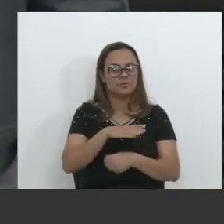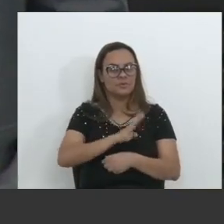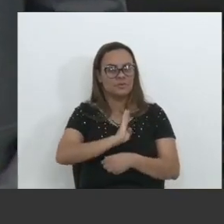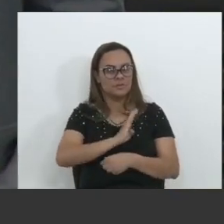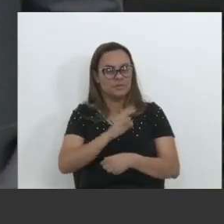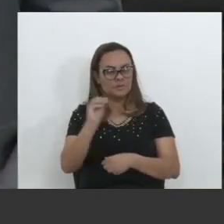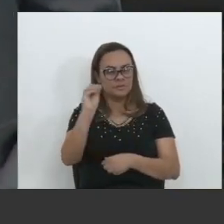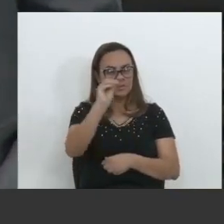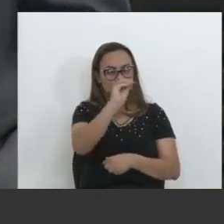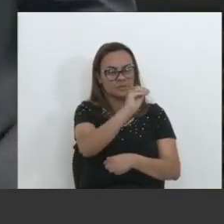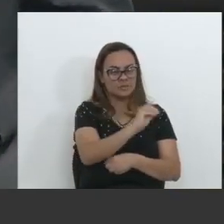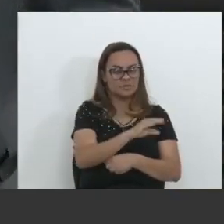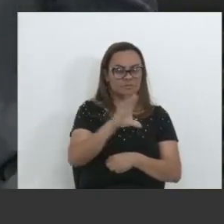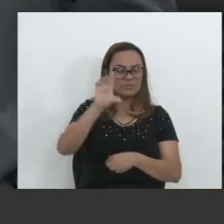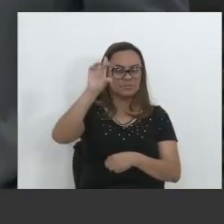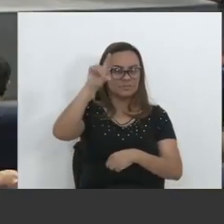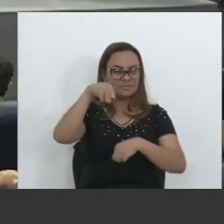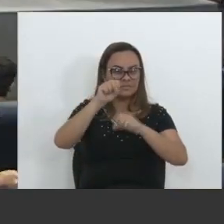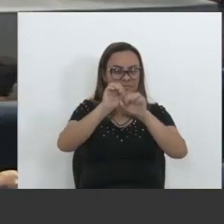um fica com